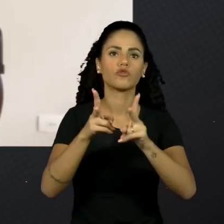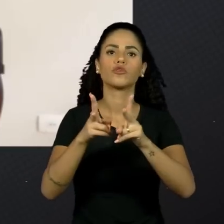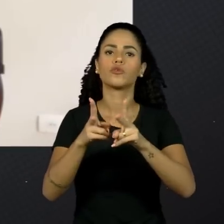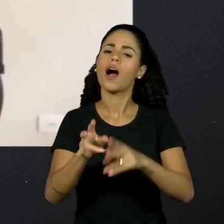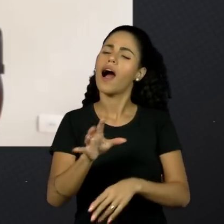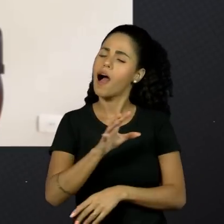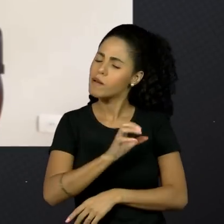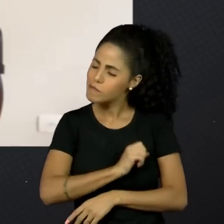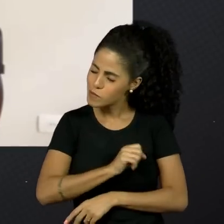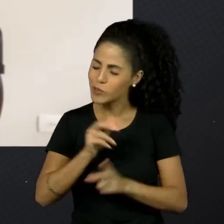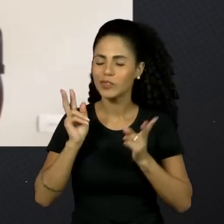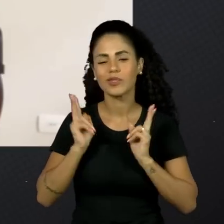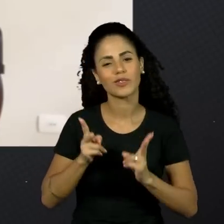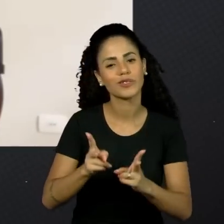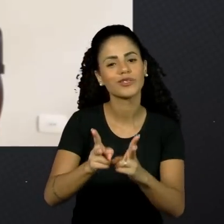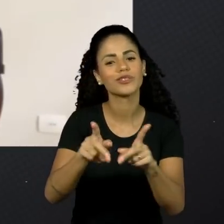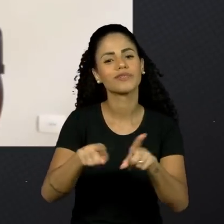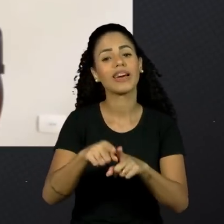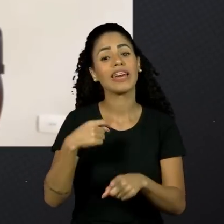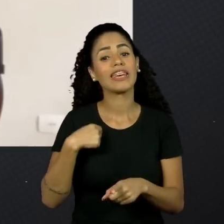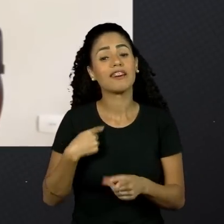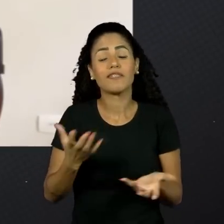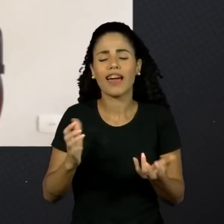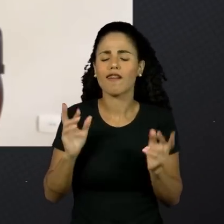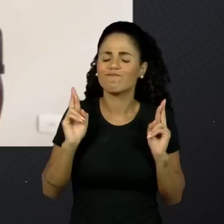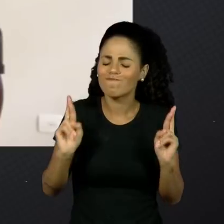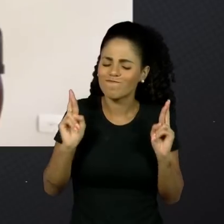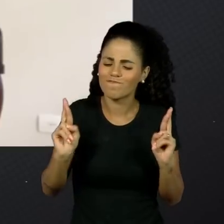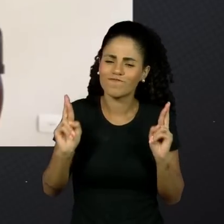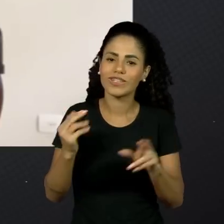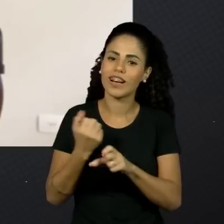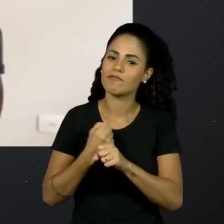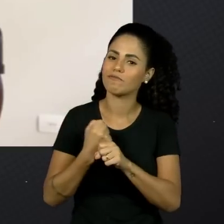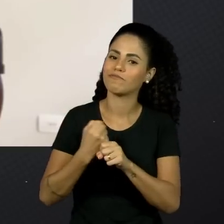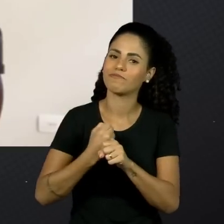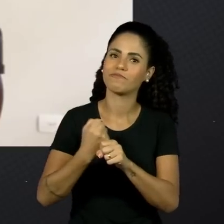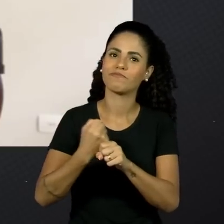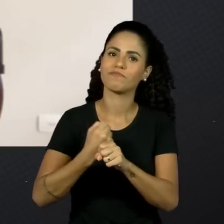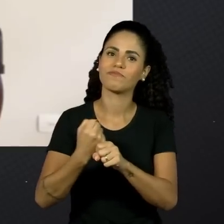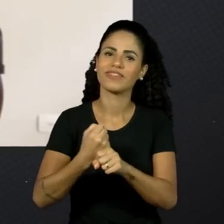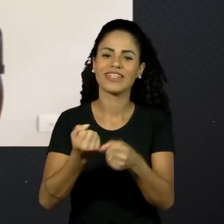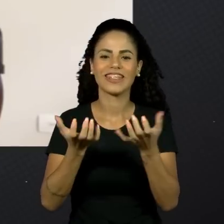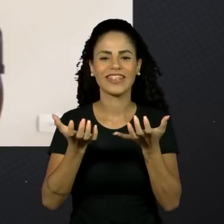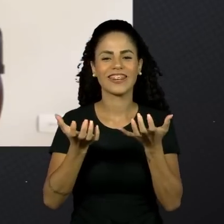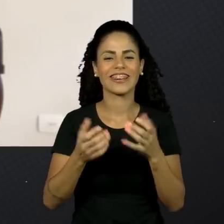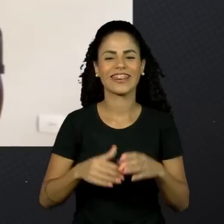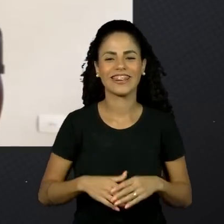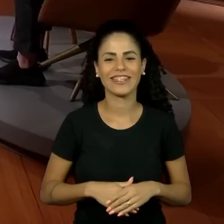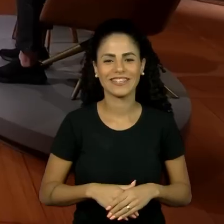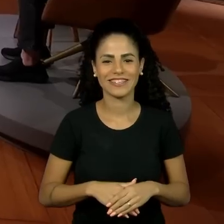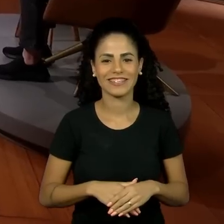amor também segue. E eu espero que por muito tempo, né, Guilherme?